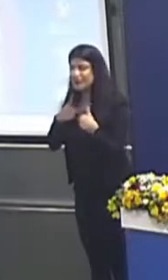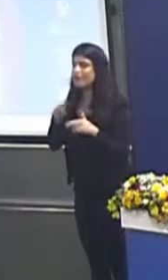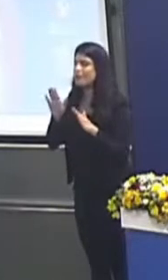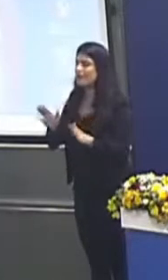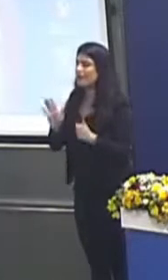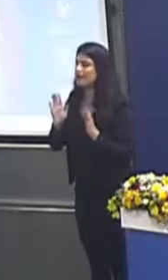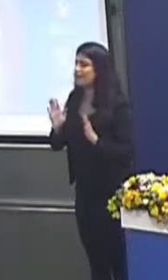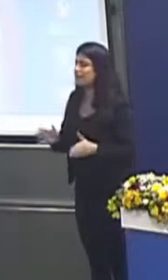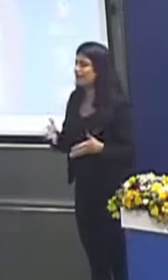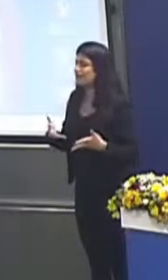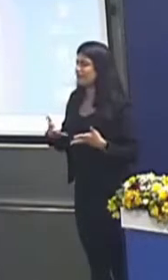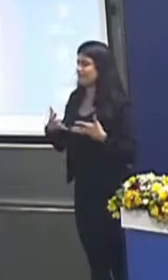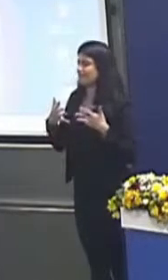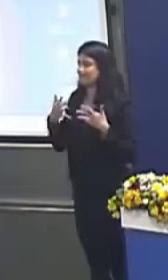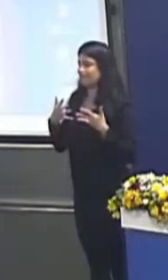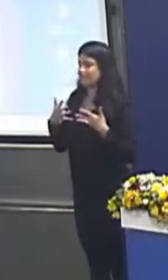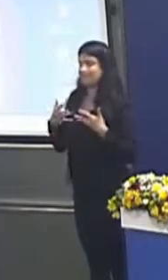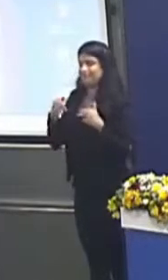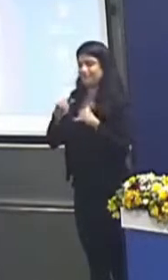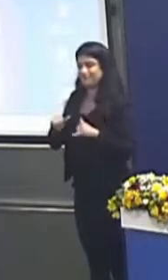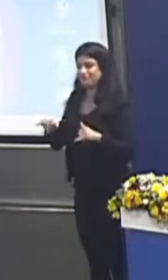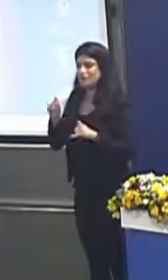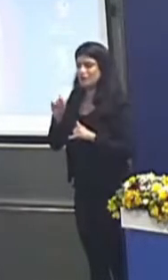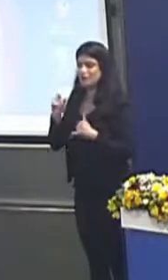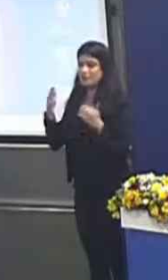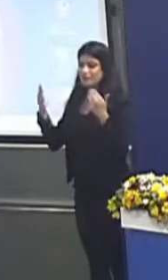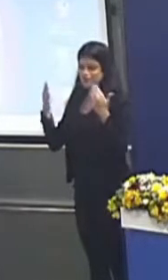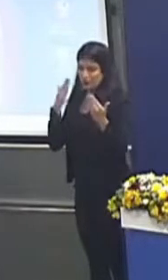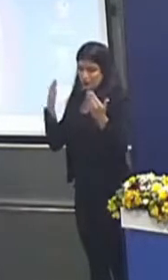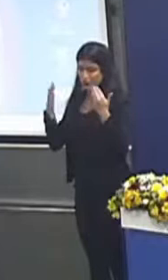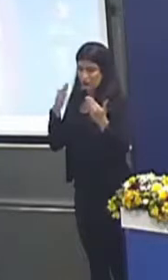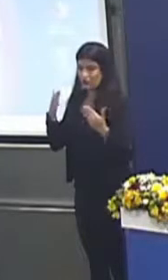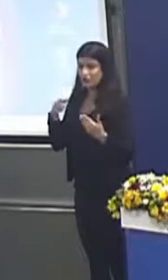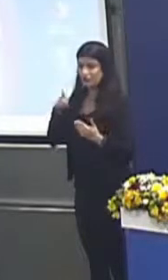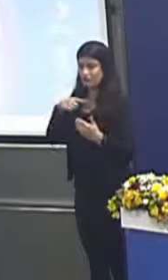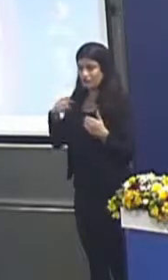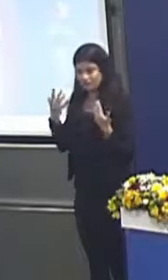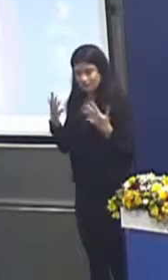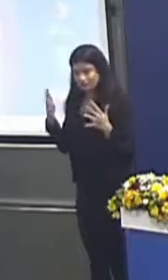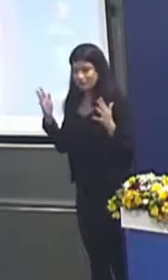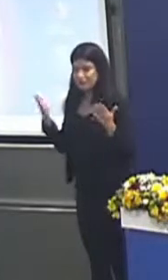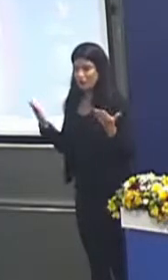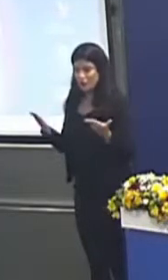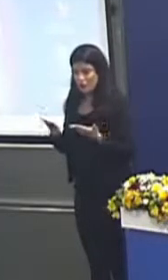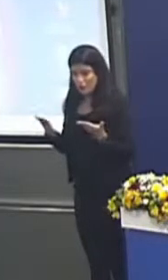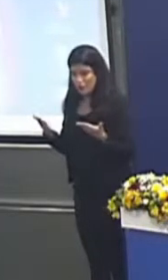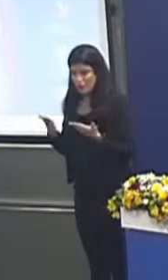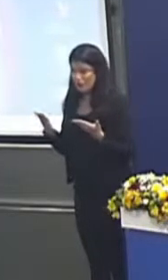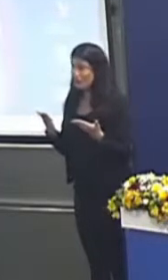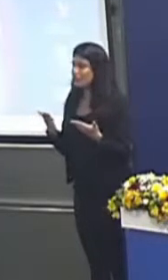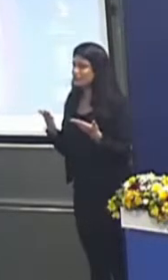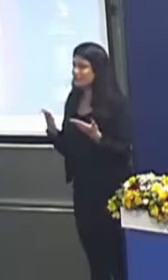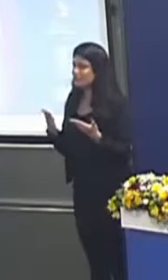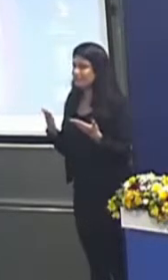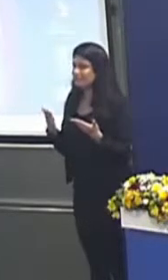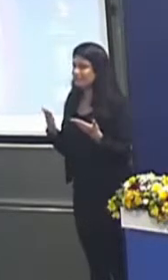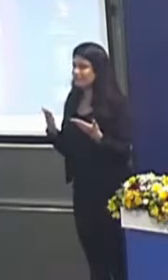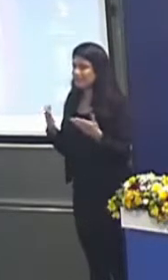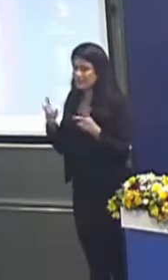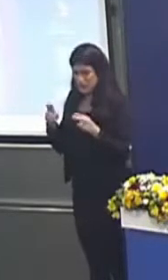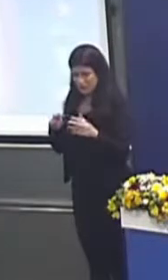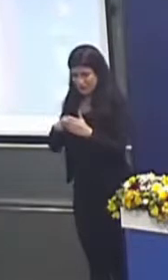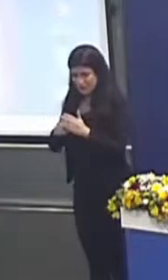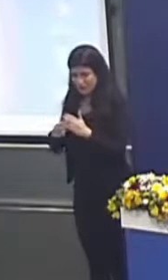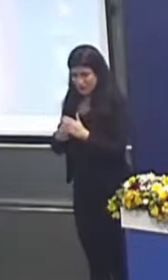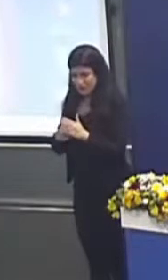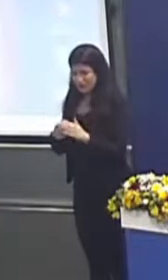enche muito de orgulho dizer que essa psicologia que nós celebramos hoje não lembra em nada